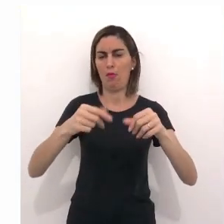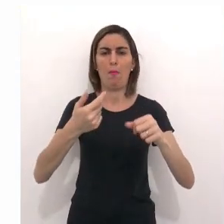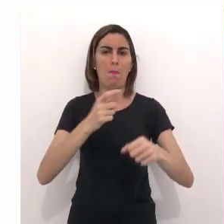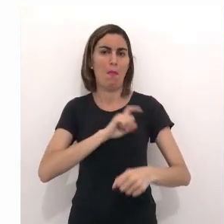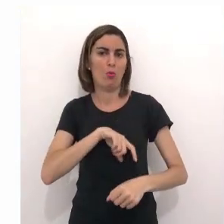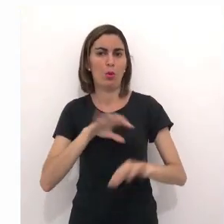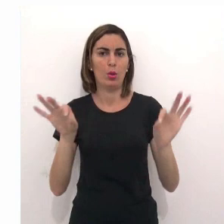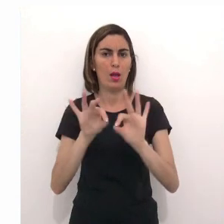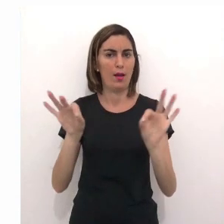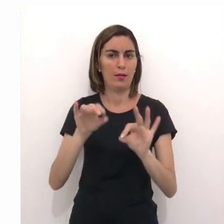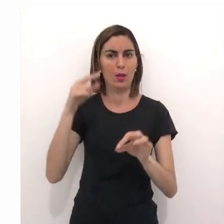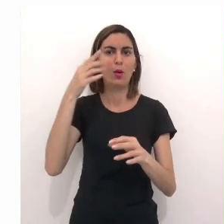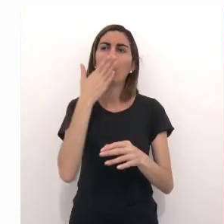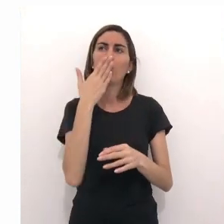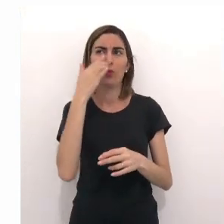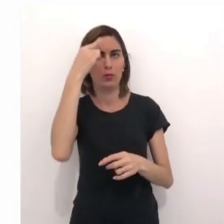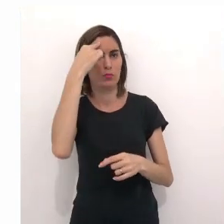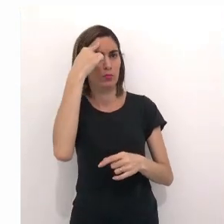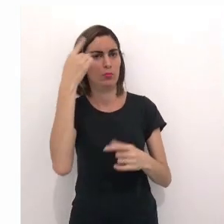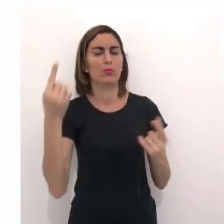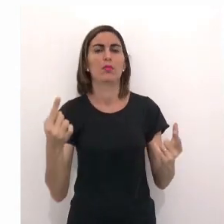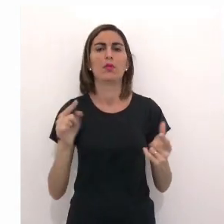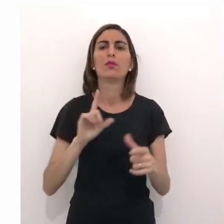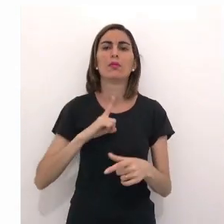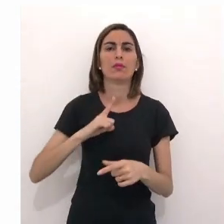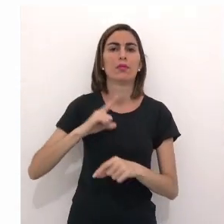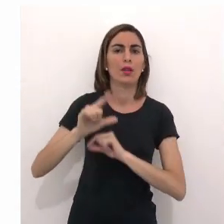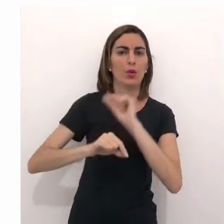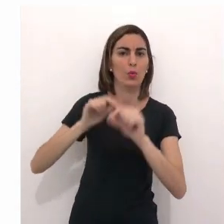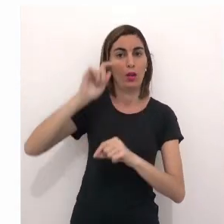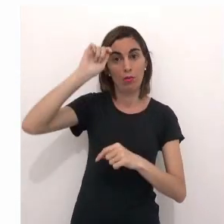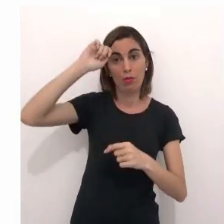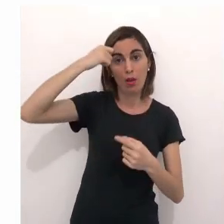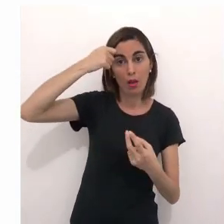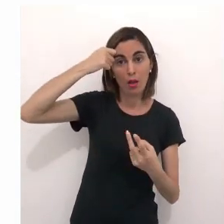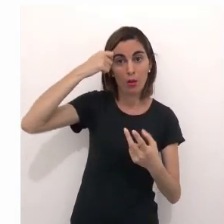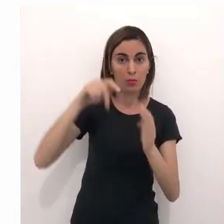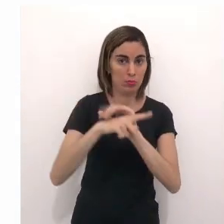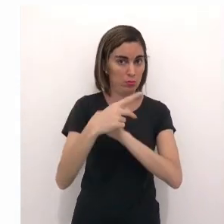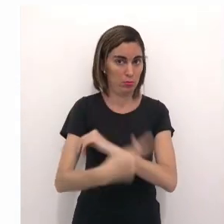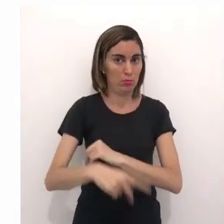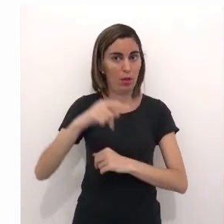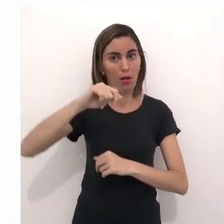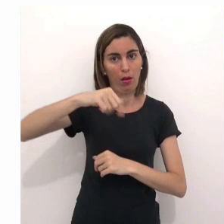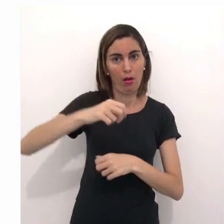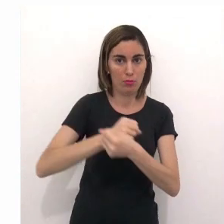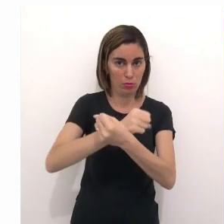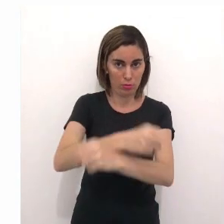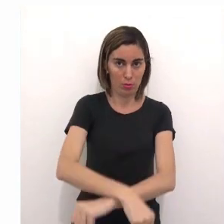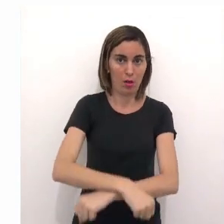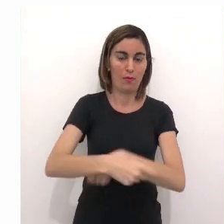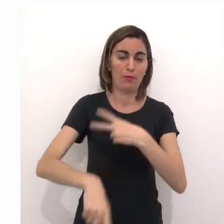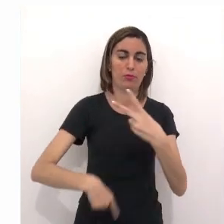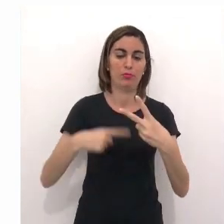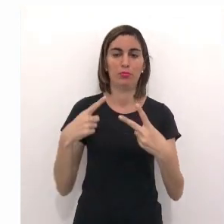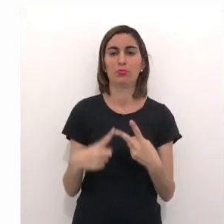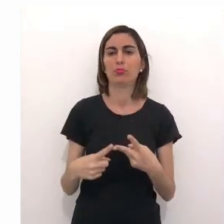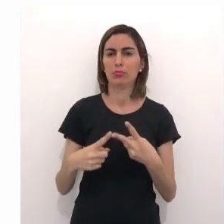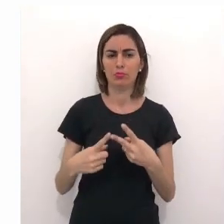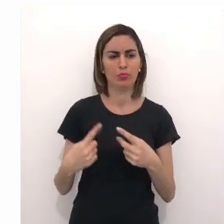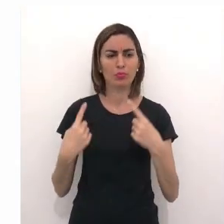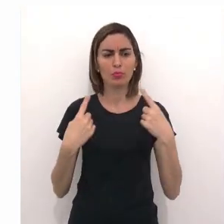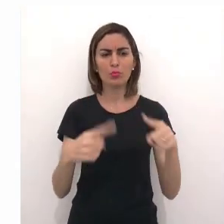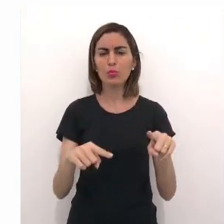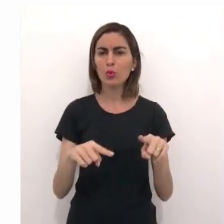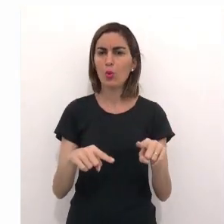índios, aqui se incluem negros da terra, escravos, posicionavam-se contra os